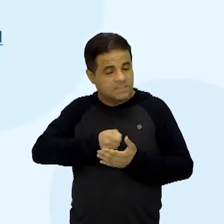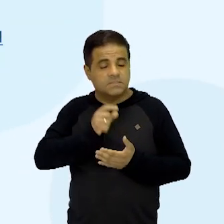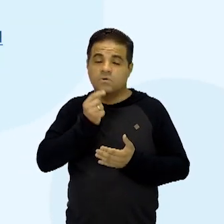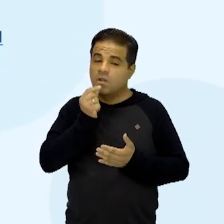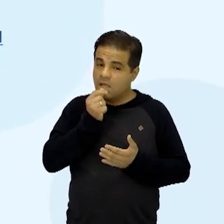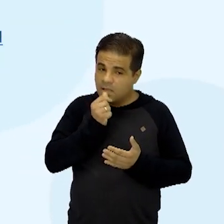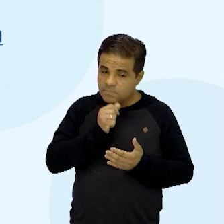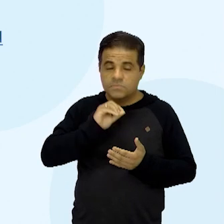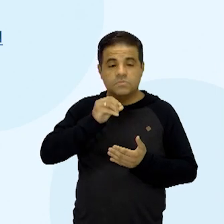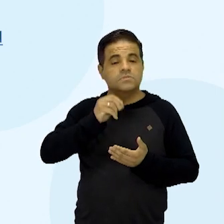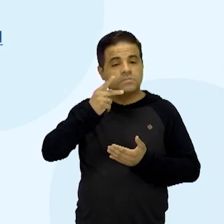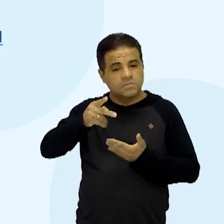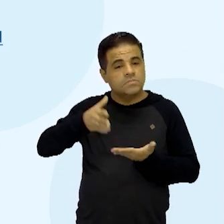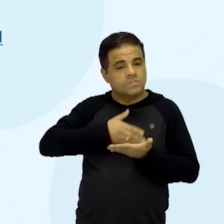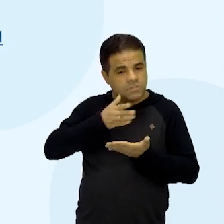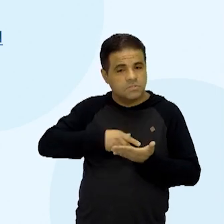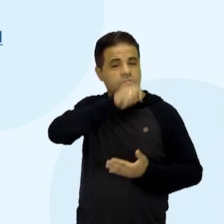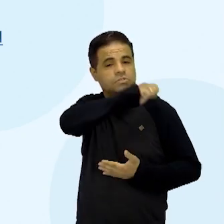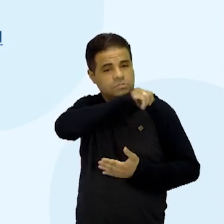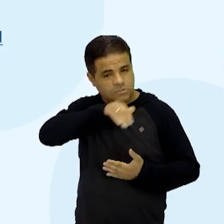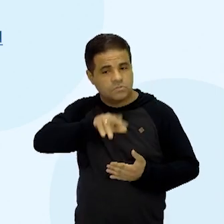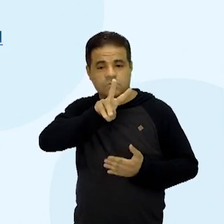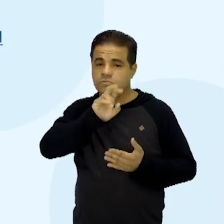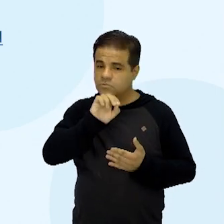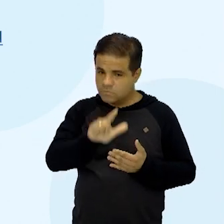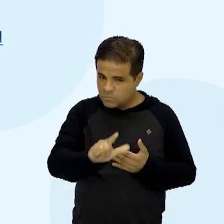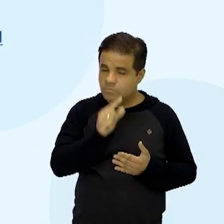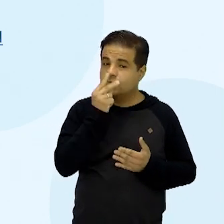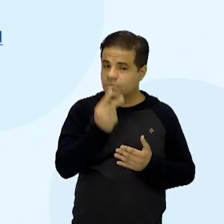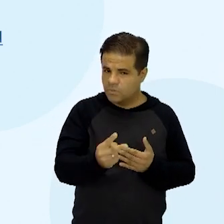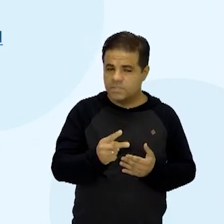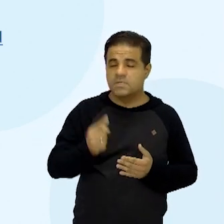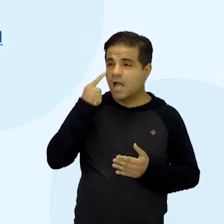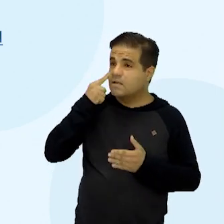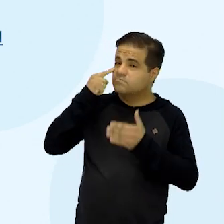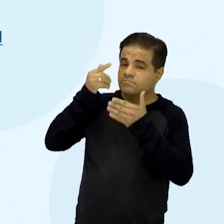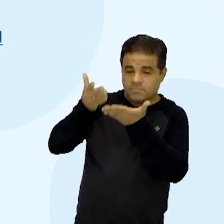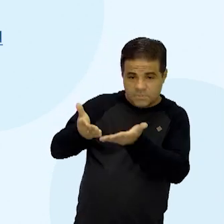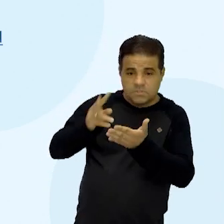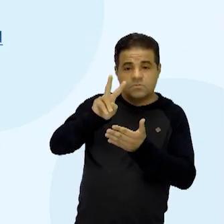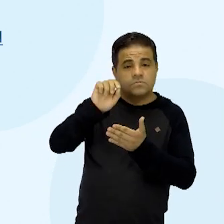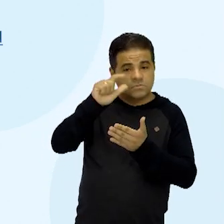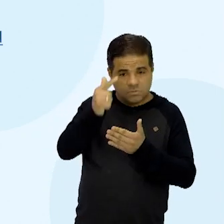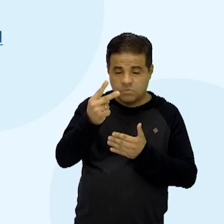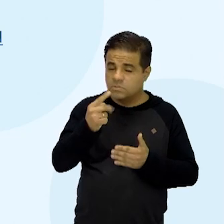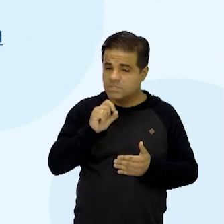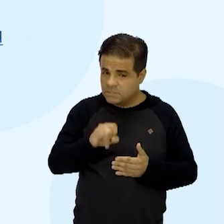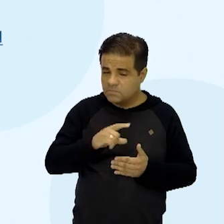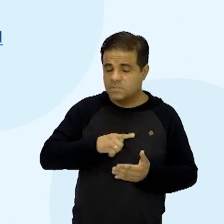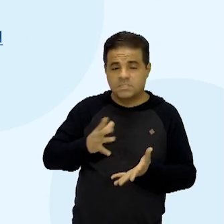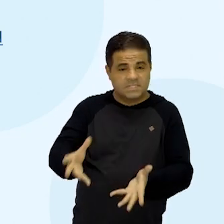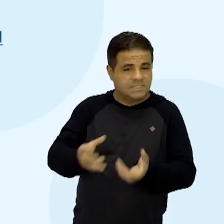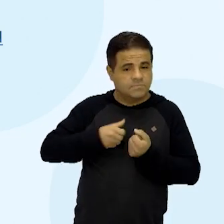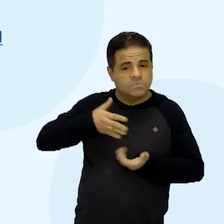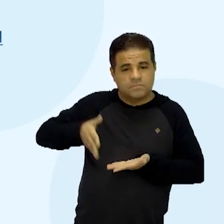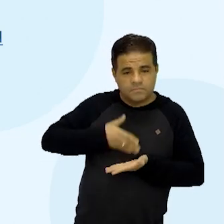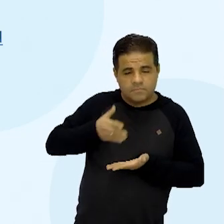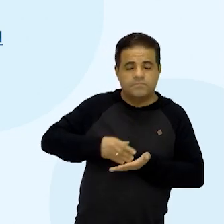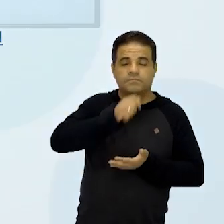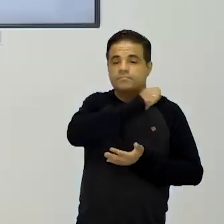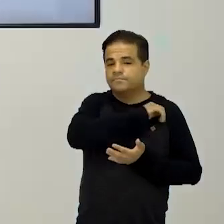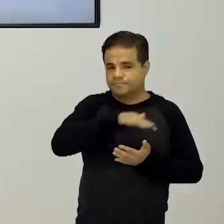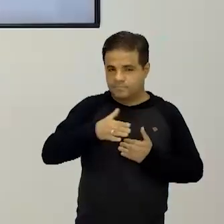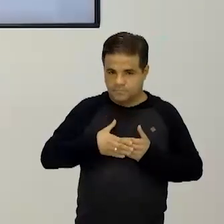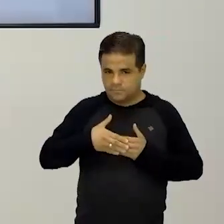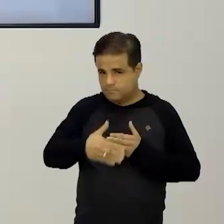lápis and your booklet. e seu caderno do aluno, volume 2. That's it. Aqui no slide está marcando o volume 2, porque se você recebeu o caderno do aluno físico